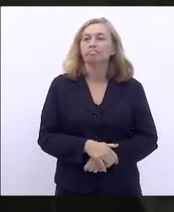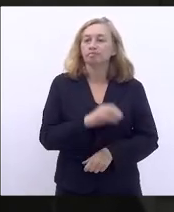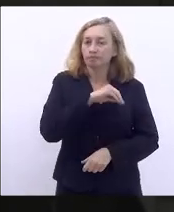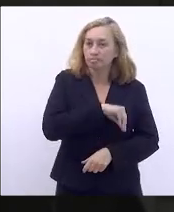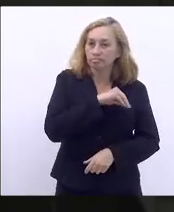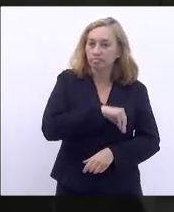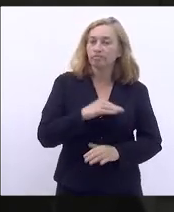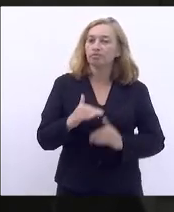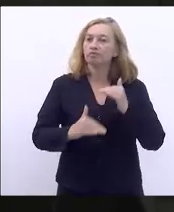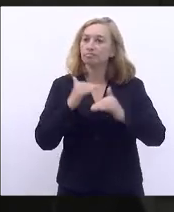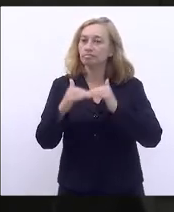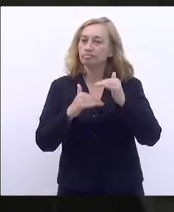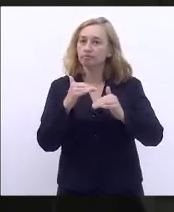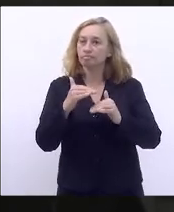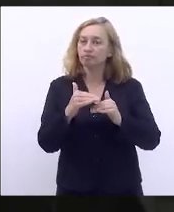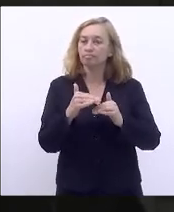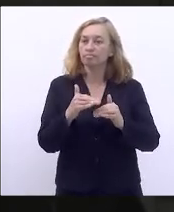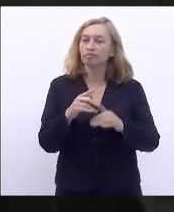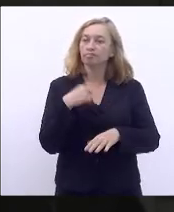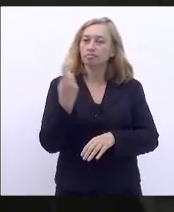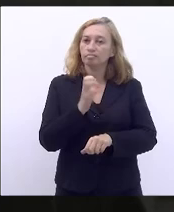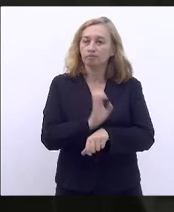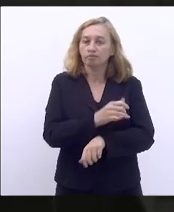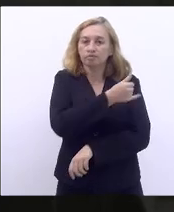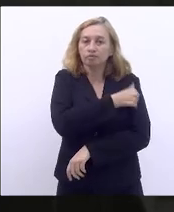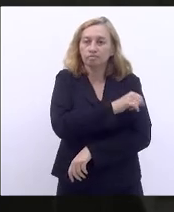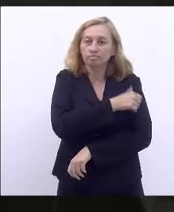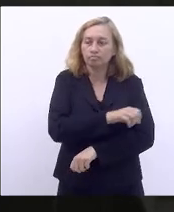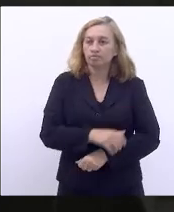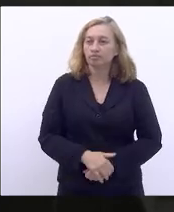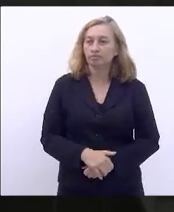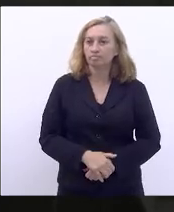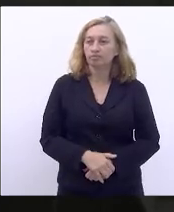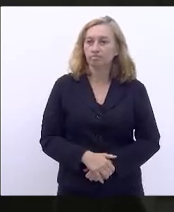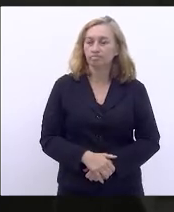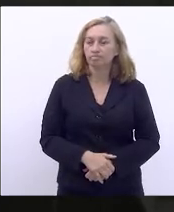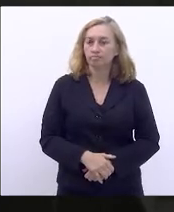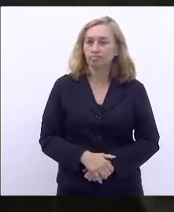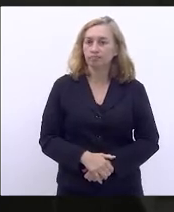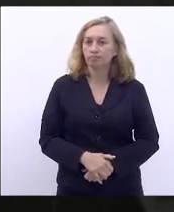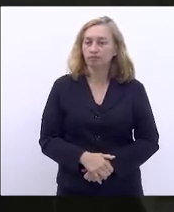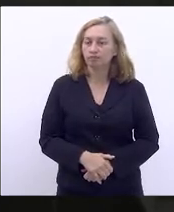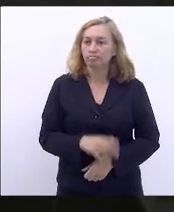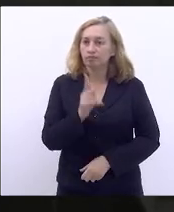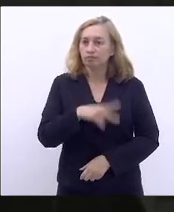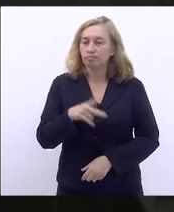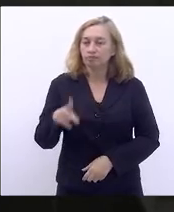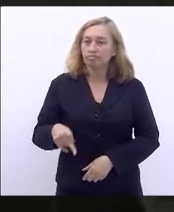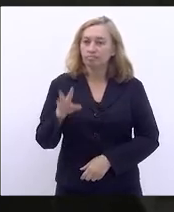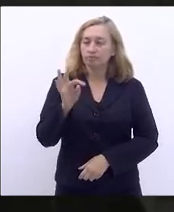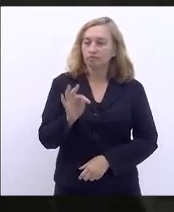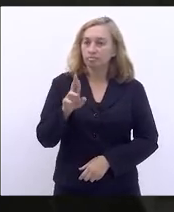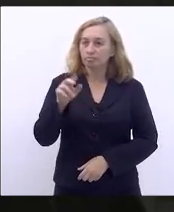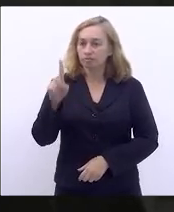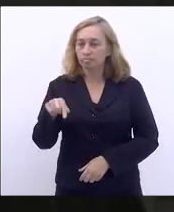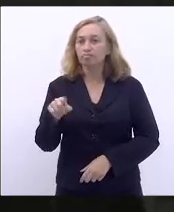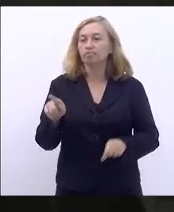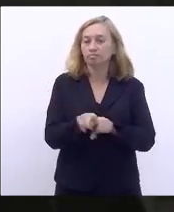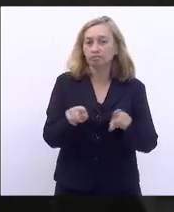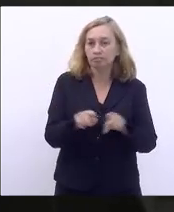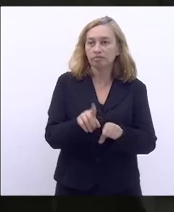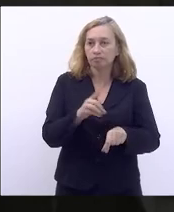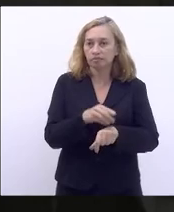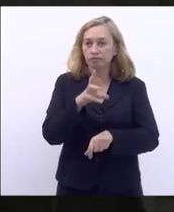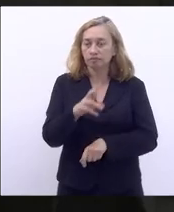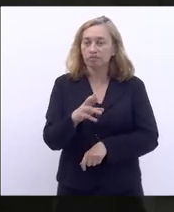e o desenvolvimento do nosso estado do Rio de Janeiro. E o professor Tauan, ele também é doutor no